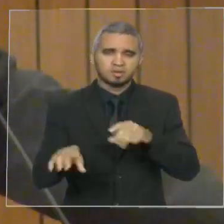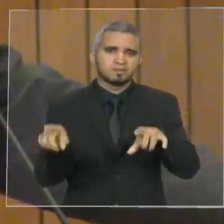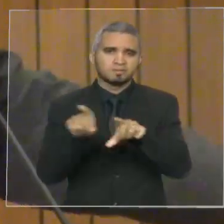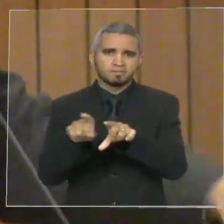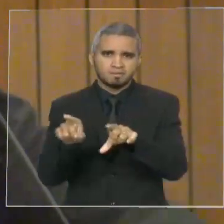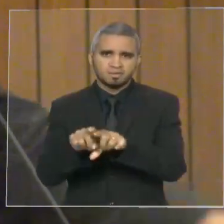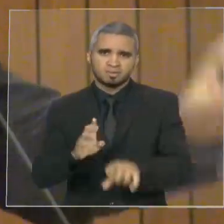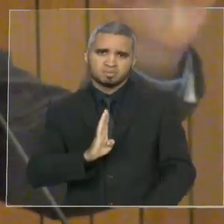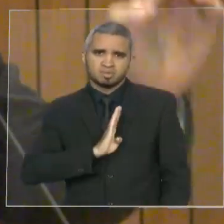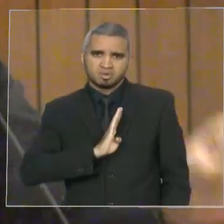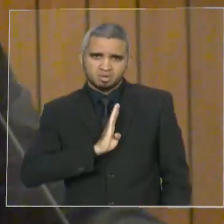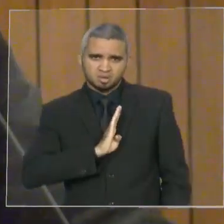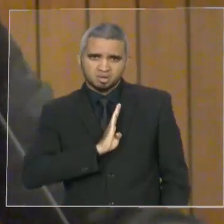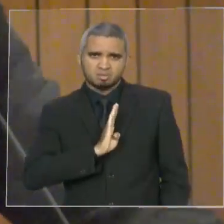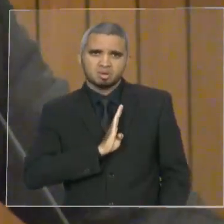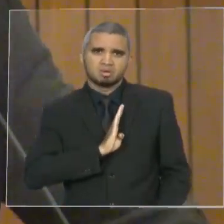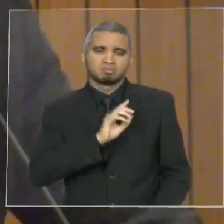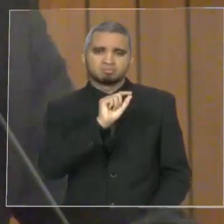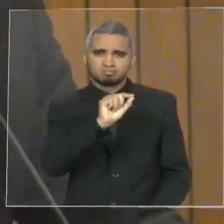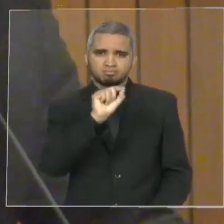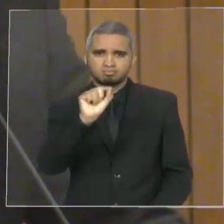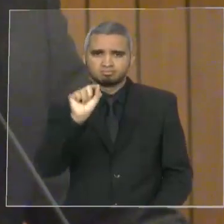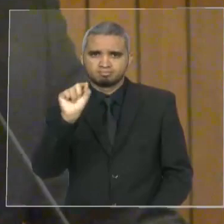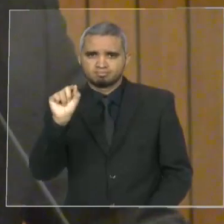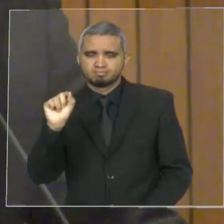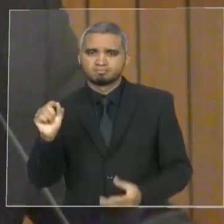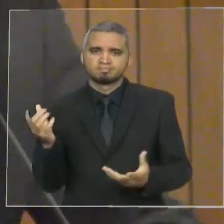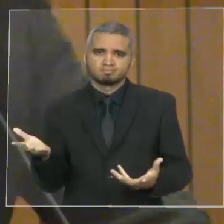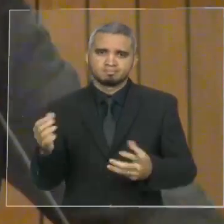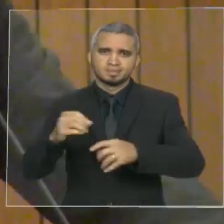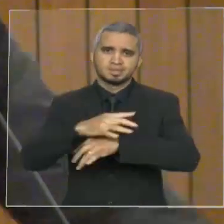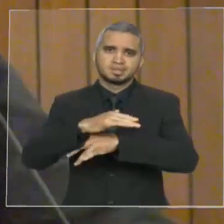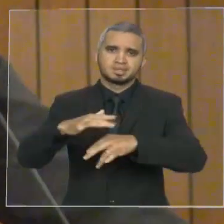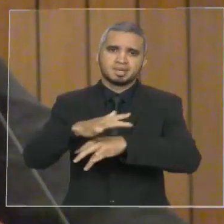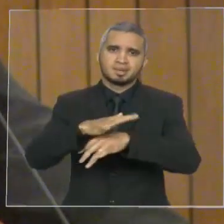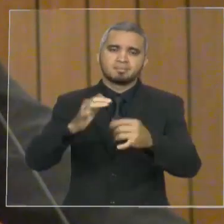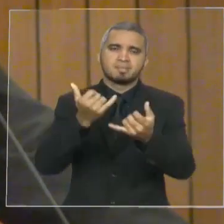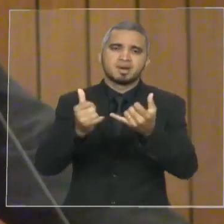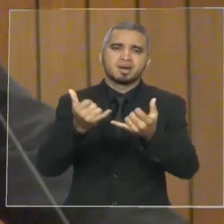vez retratamos a situação de abandono que a cidade se encontra.